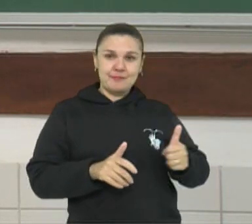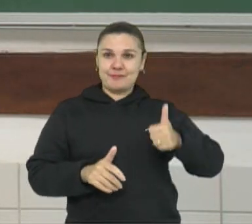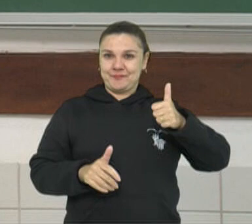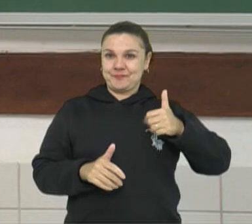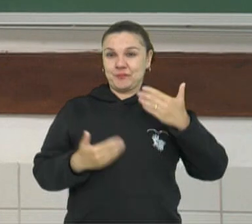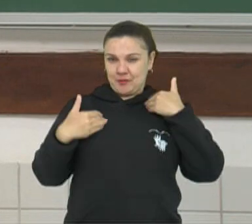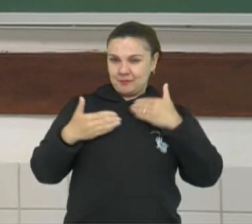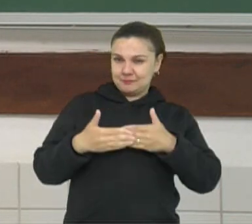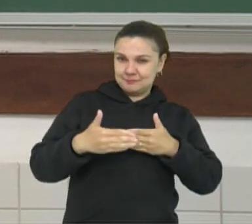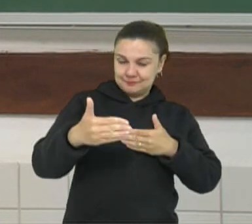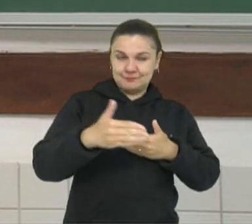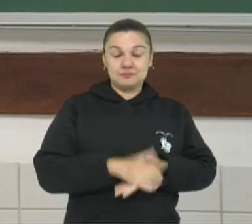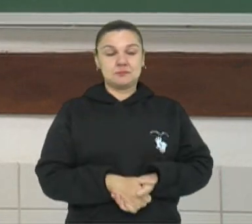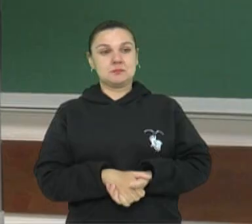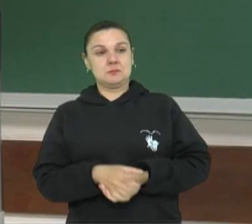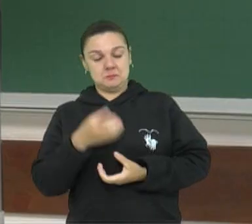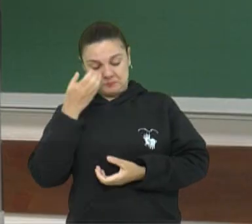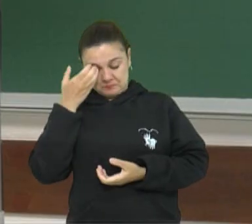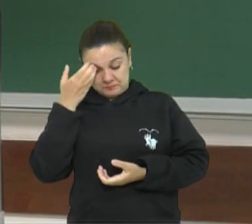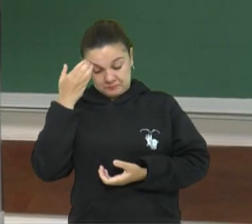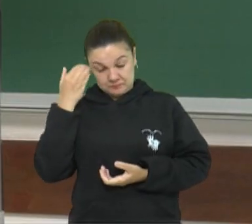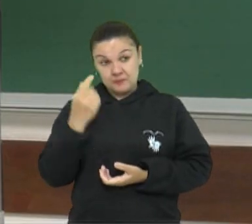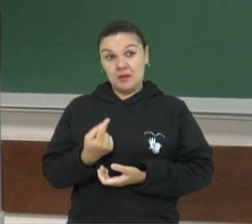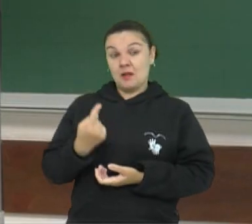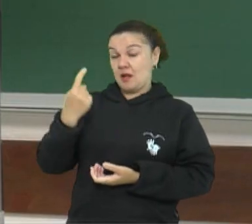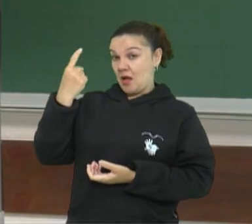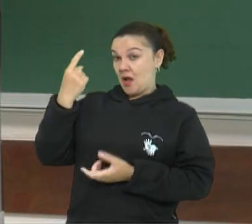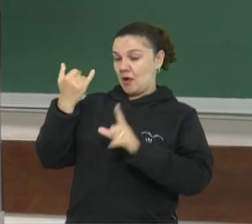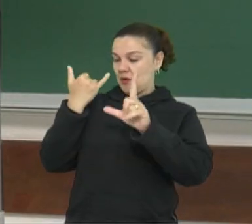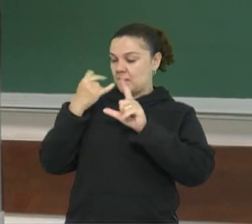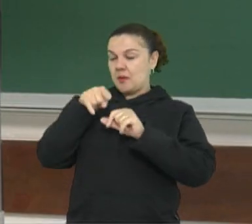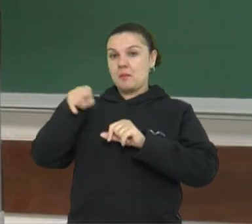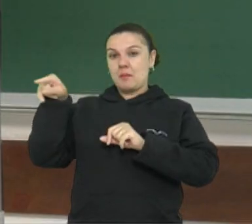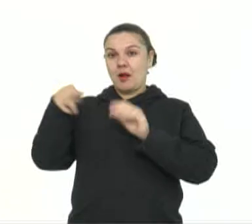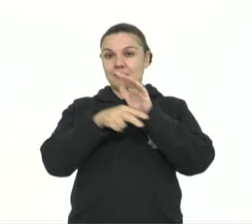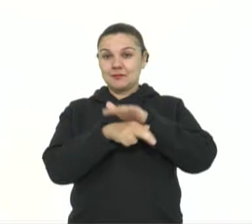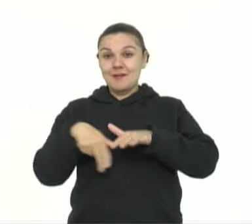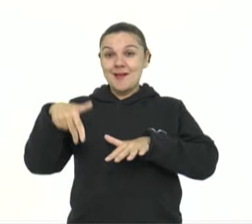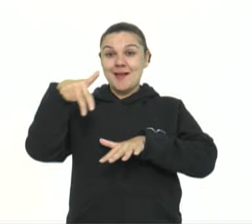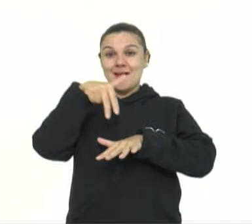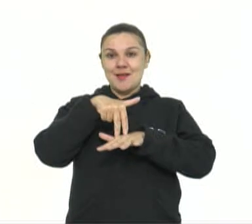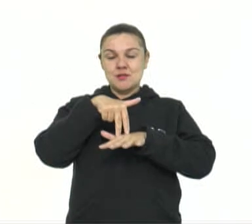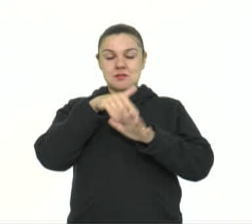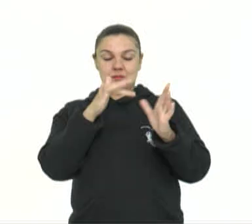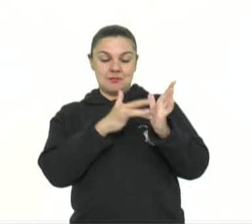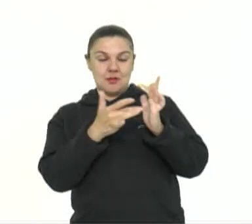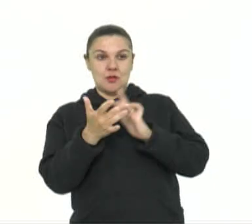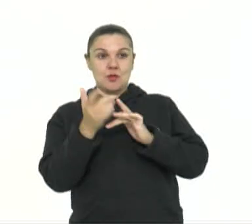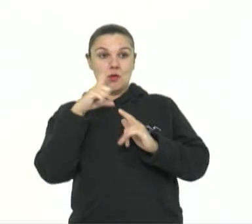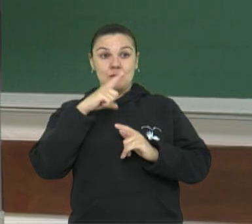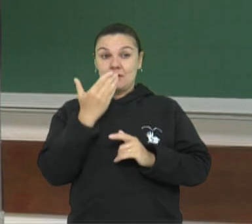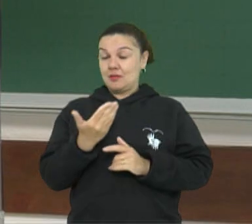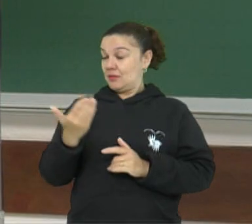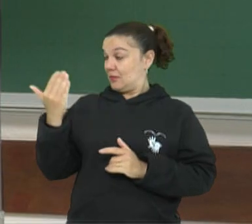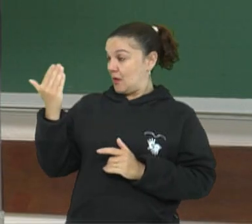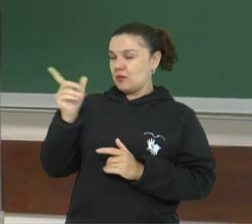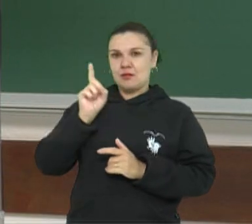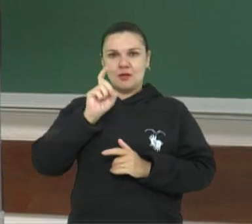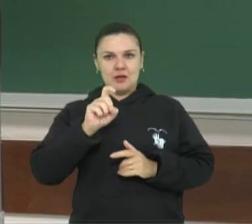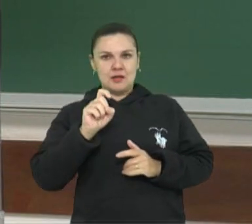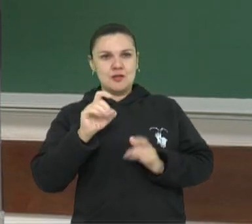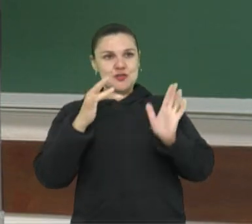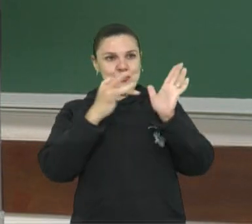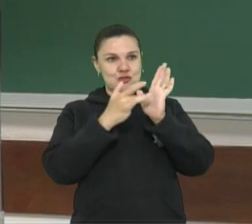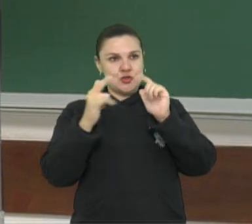seguir? Vamos analisar a imagem então da obra Ressurreição de Cristo. O que nós temos aqui? A figura de Cristo em